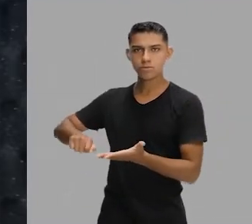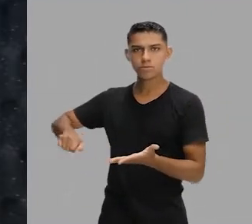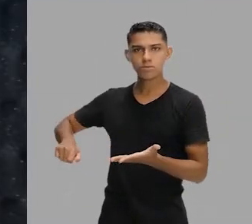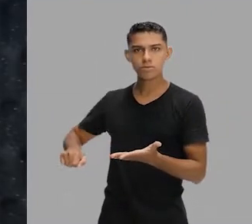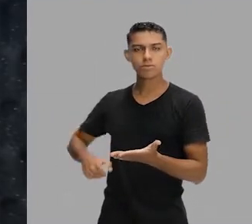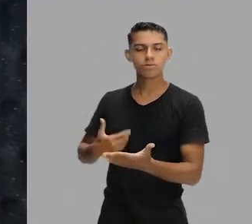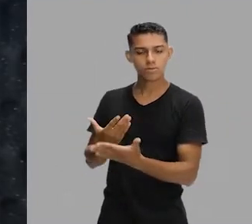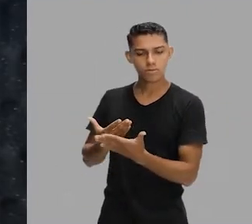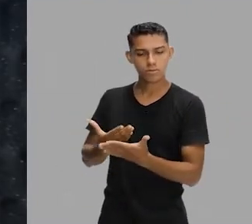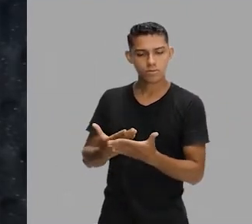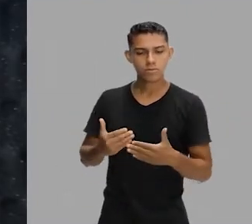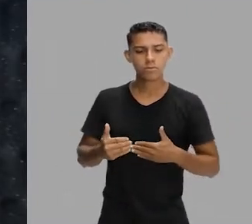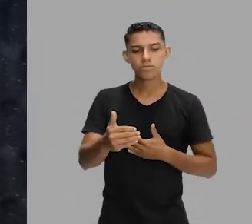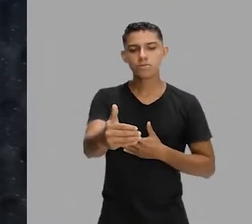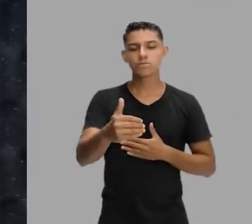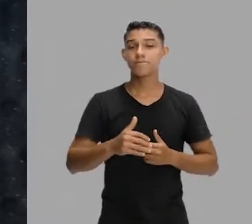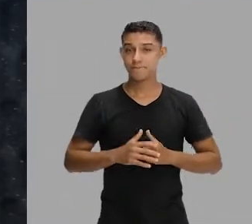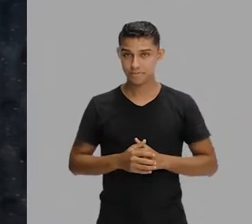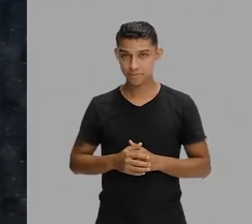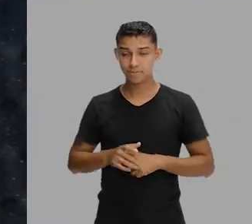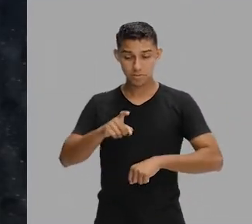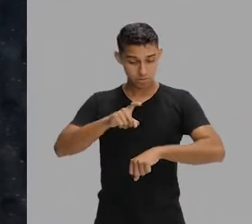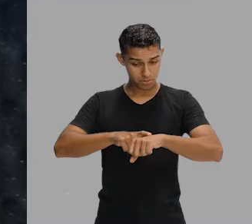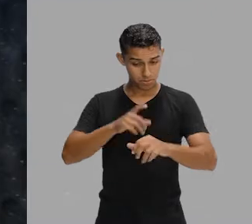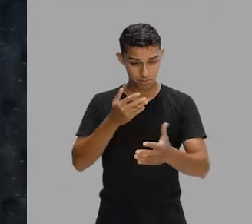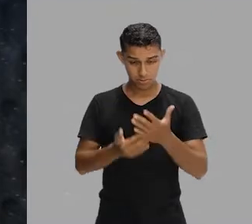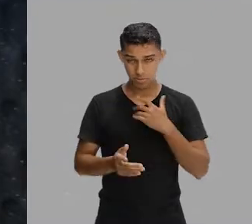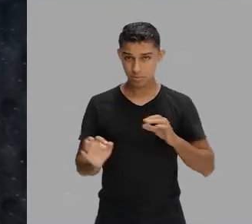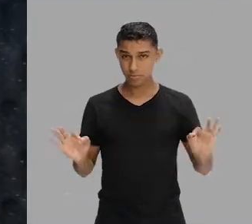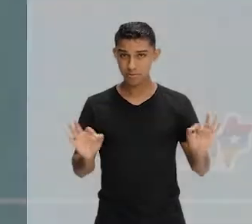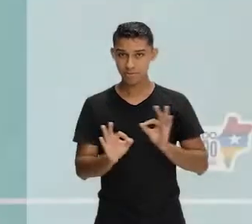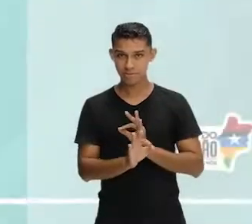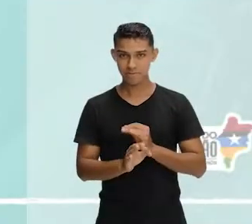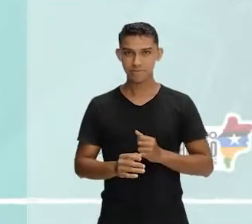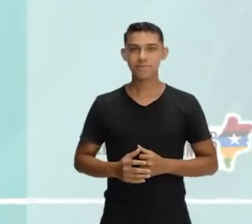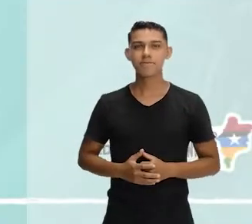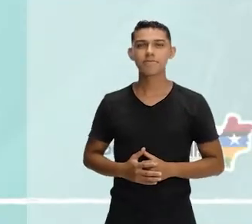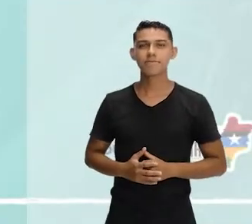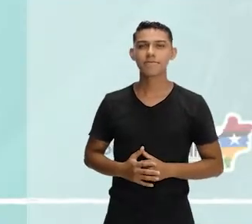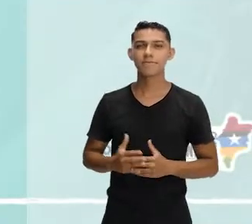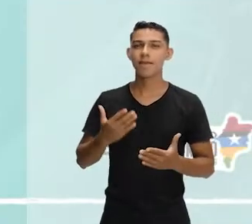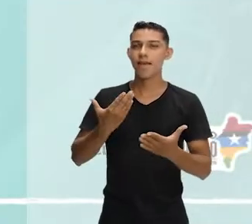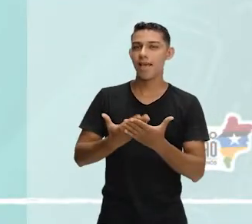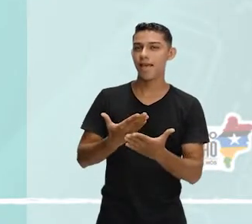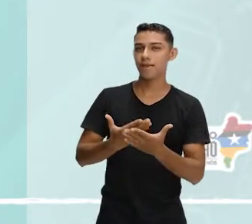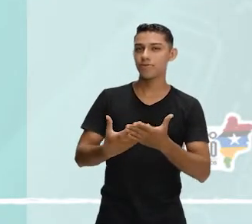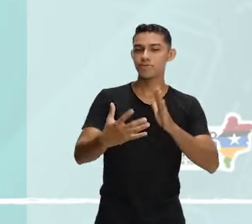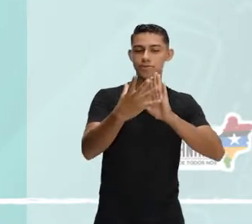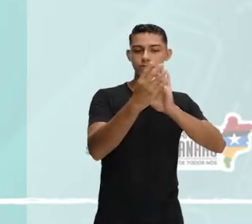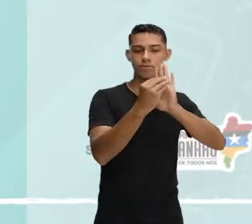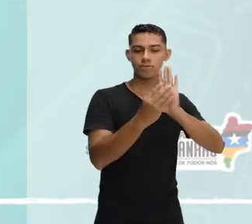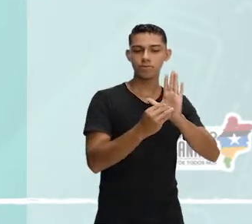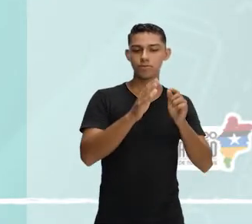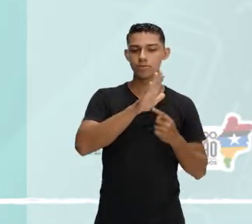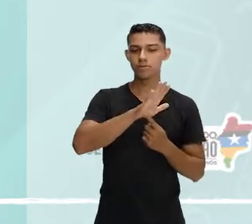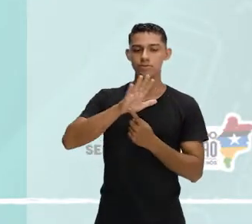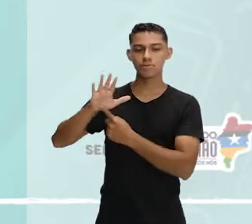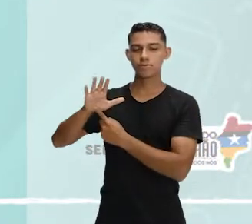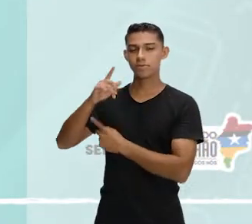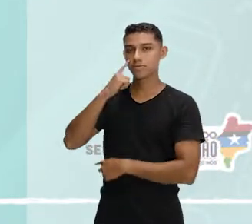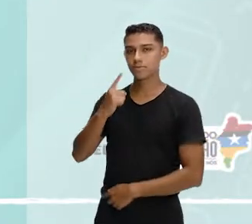lá. A nossa aula será uma continuação do tema ligações químicas, tudo